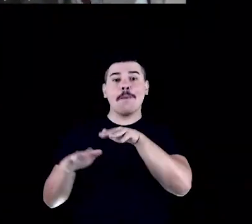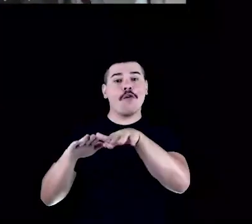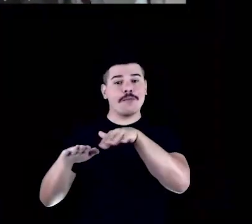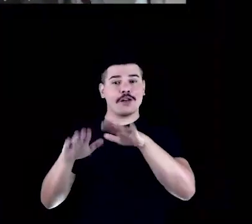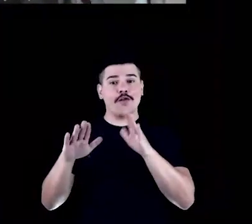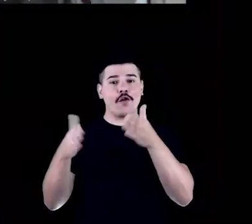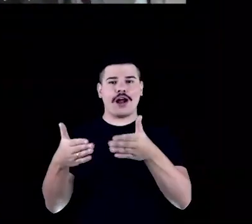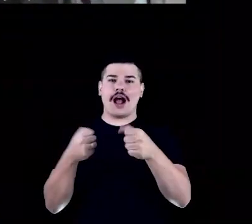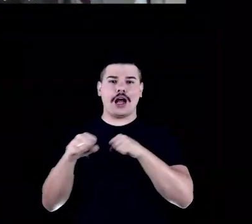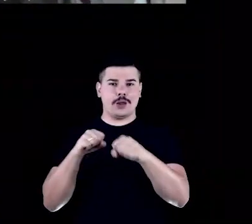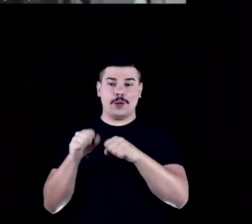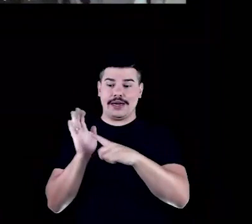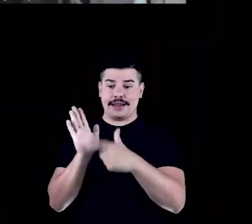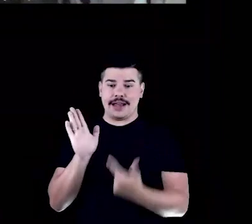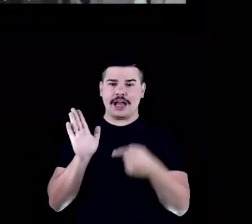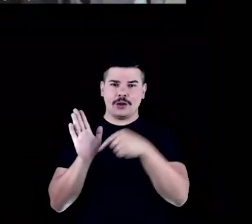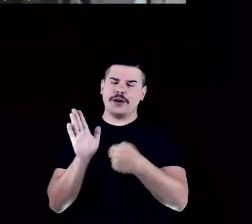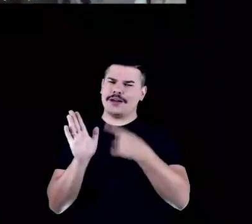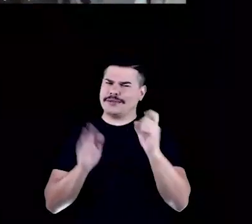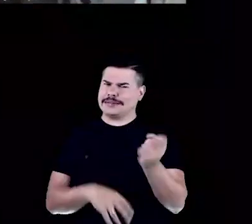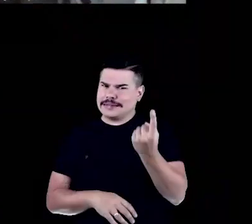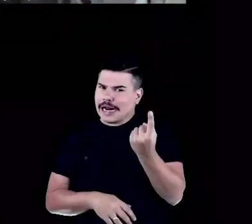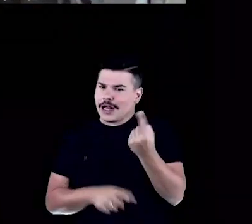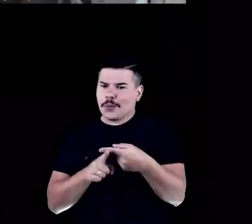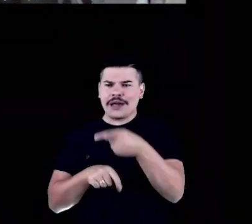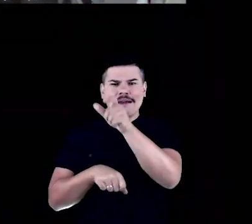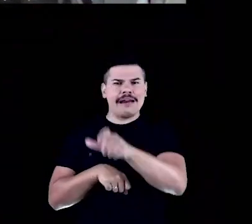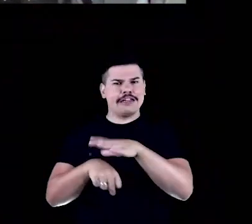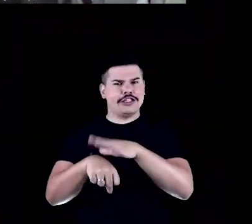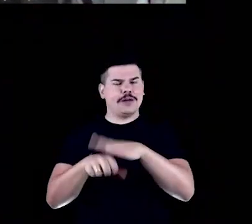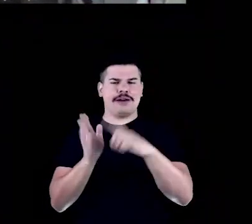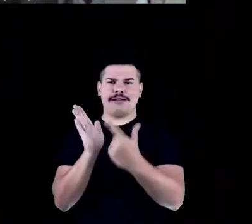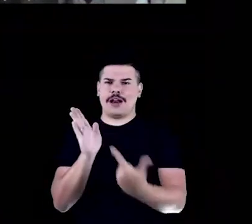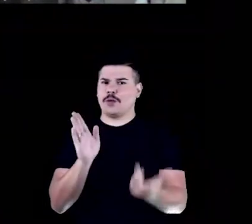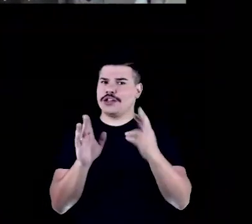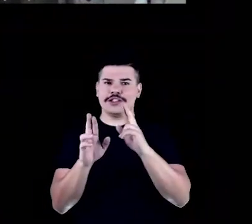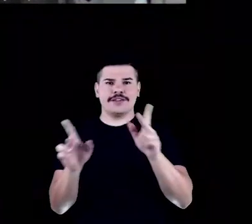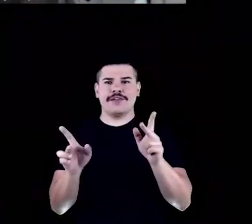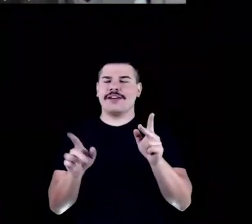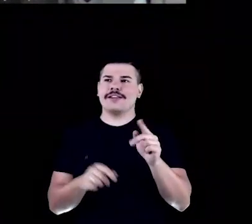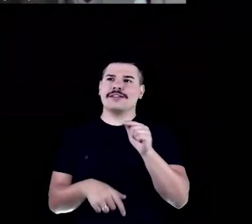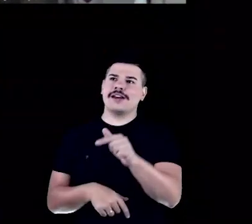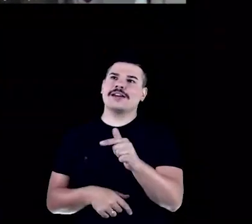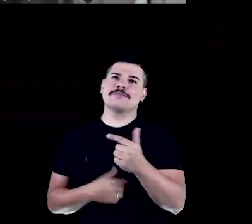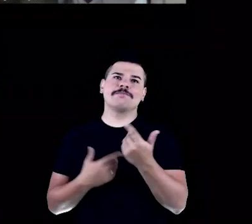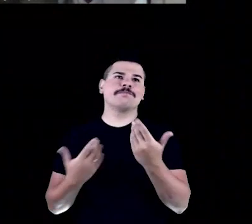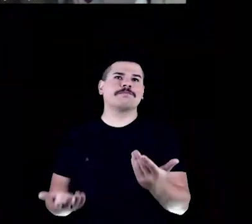apresentando eles como movimento literário mesmo, primeiro foi um estranhamento, né, porque ele é um tipo de literatura que, por mais que